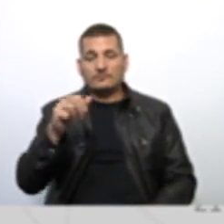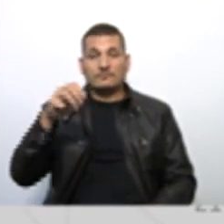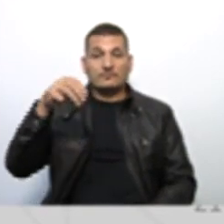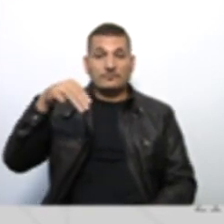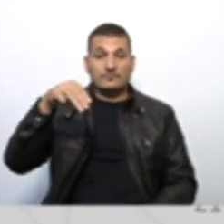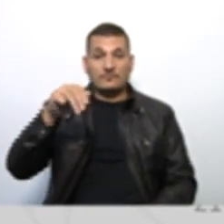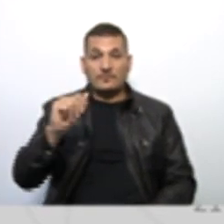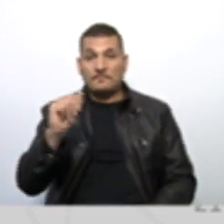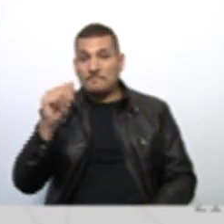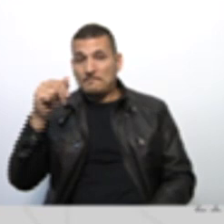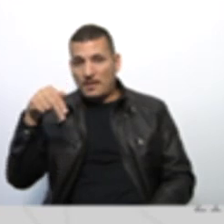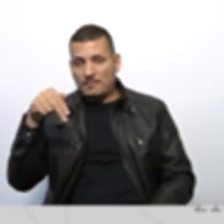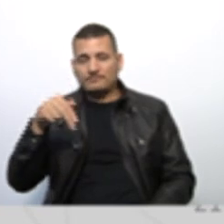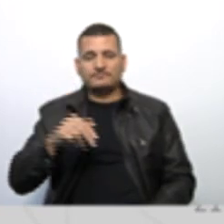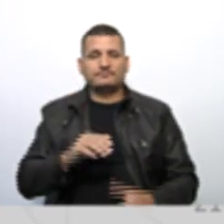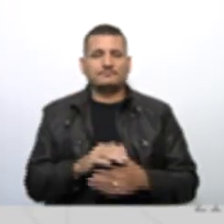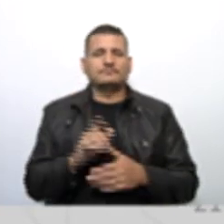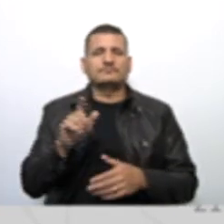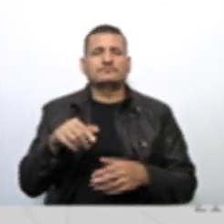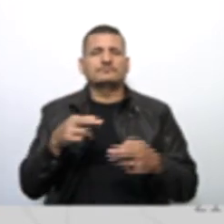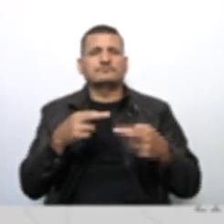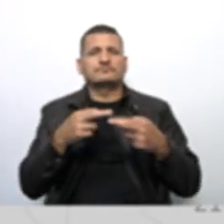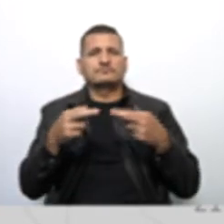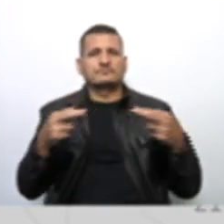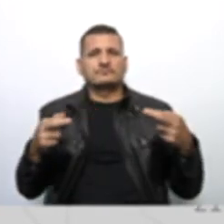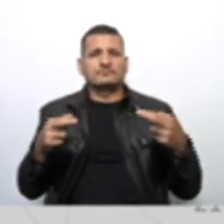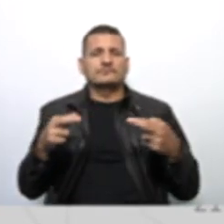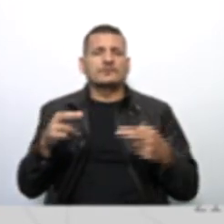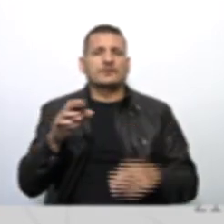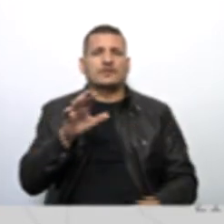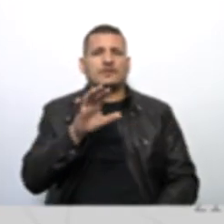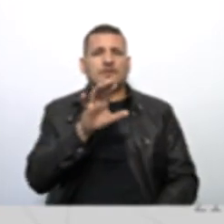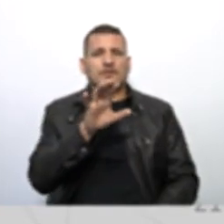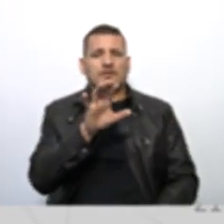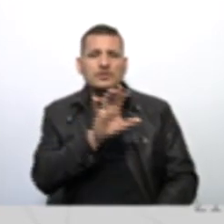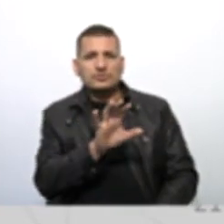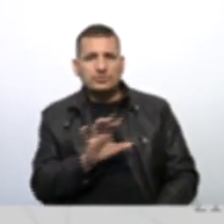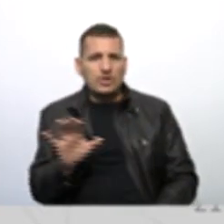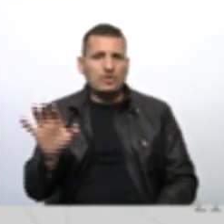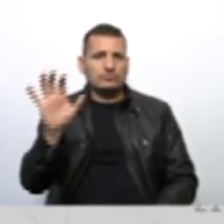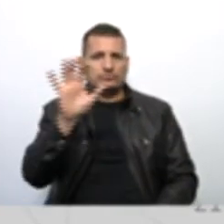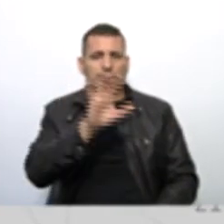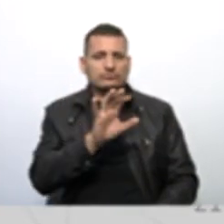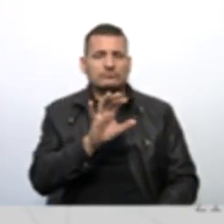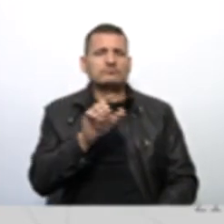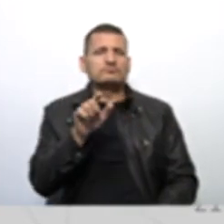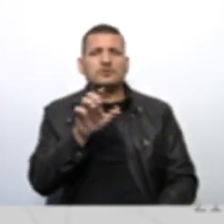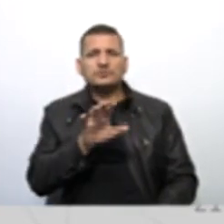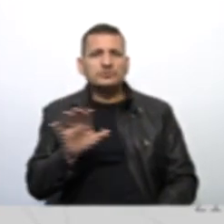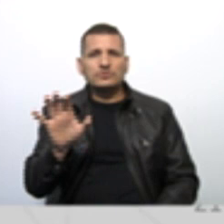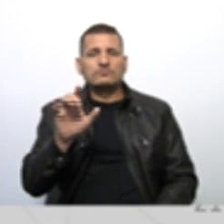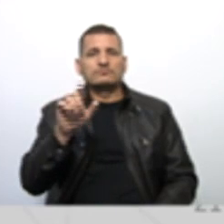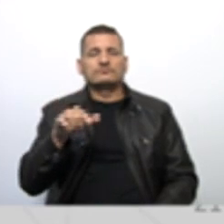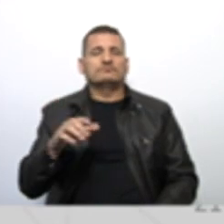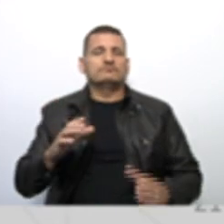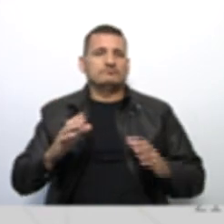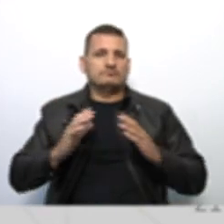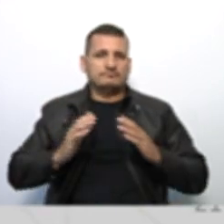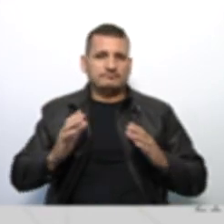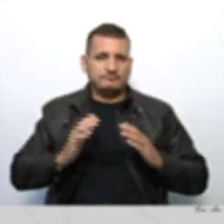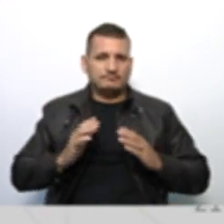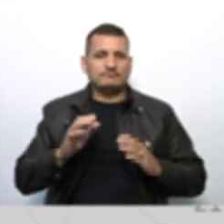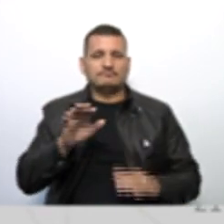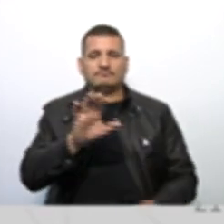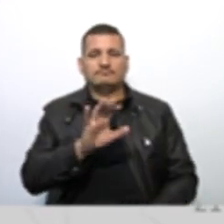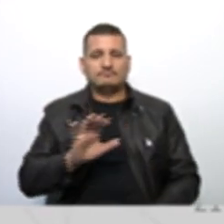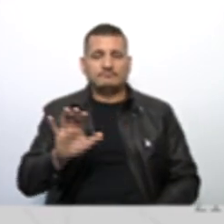É uma rede dentro de determinada região. É isso? Que região é essa? uma cidade, pessoal, onde